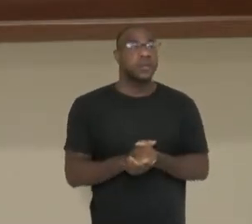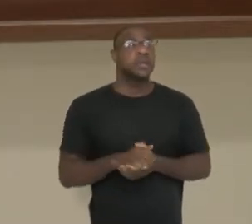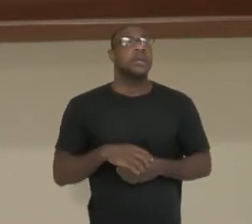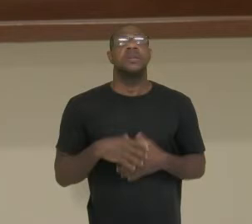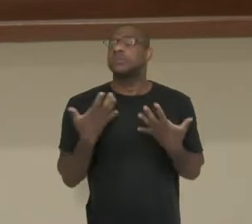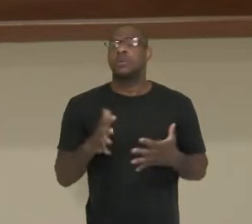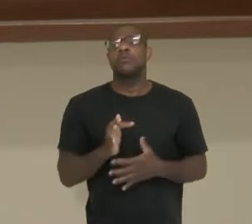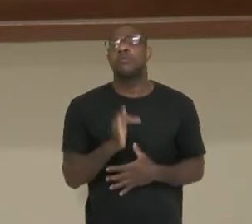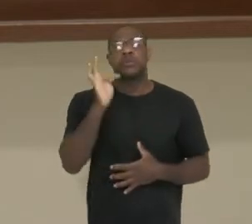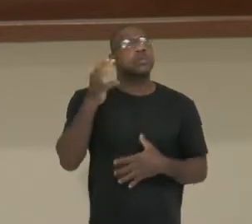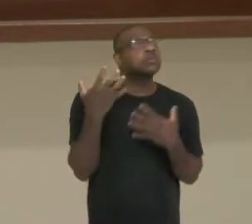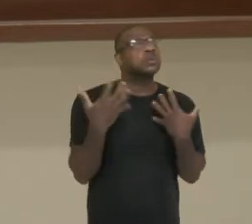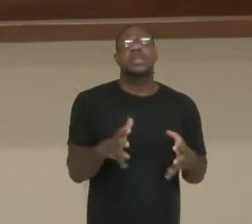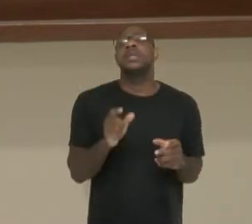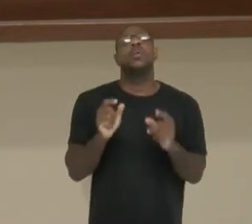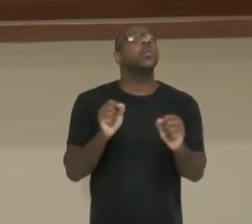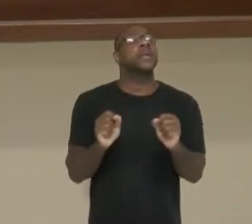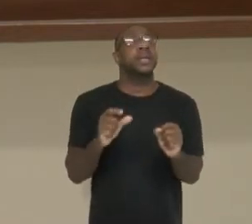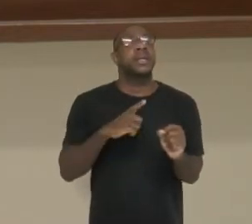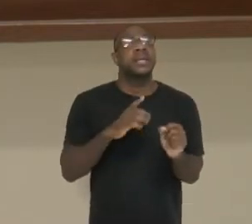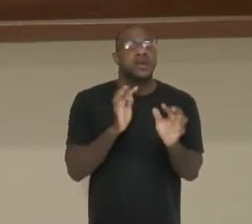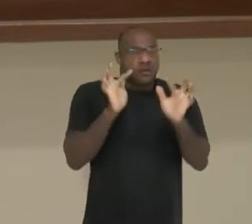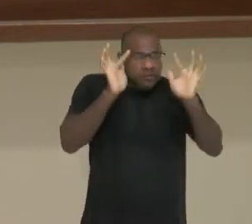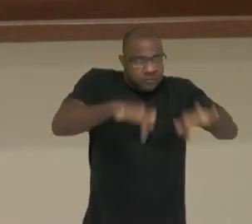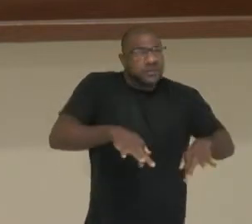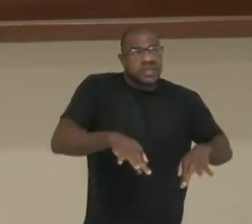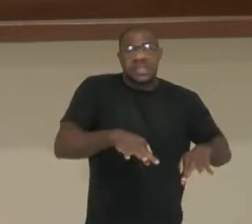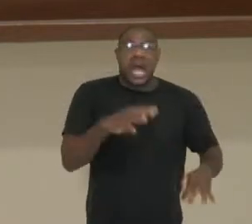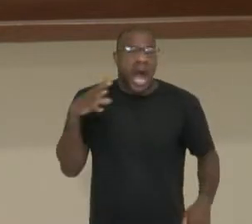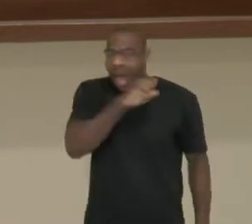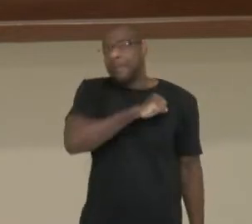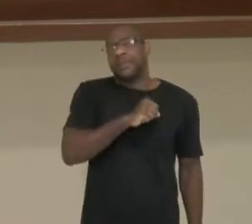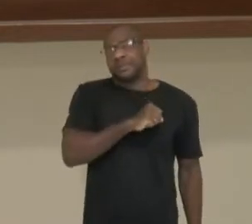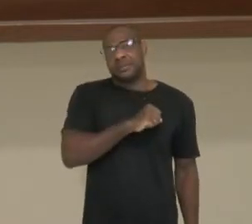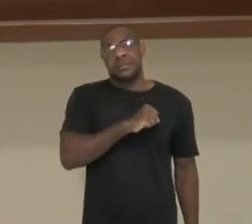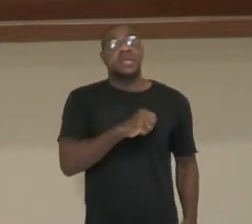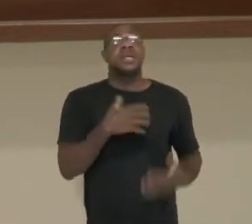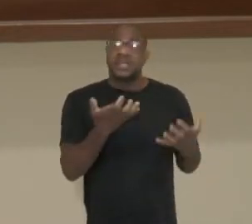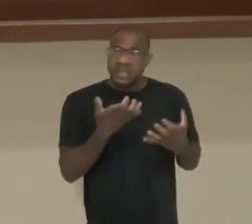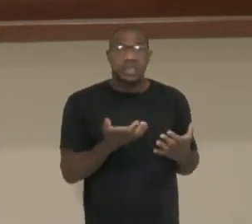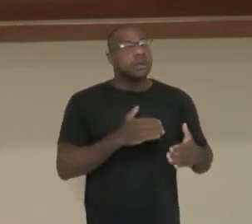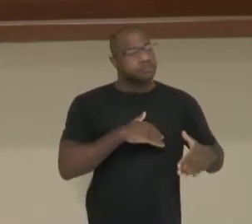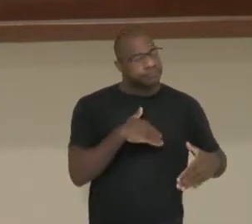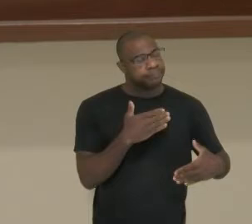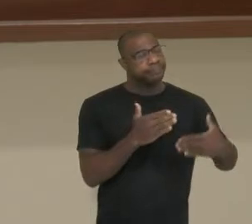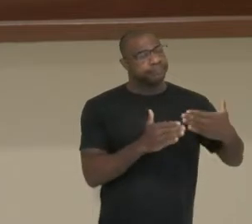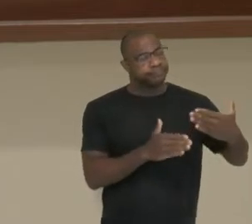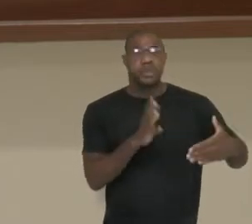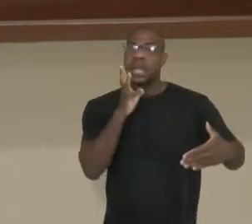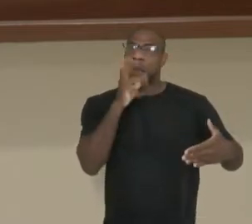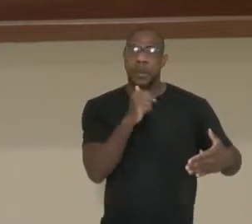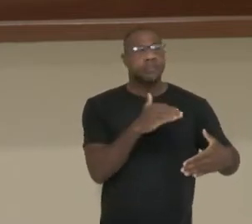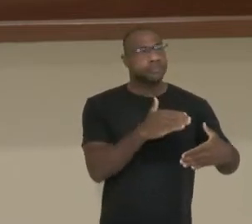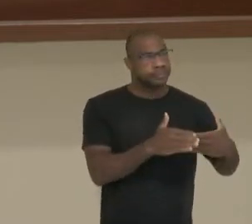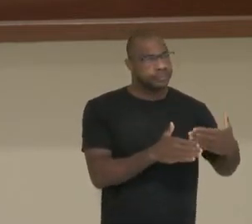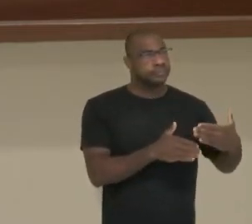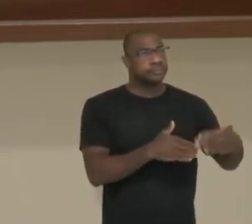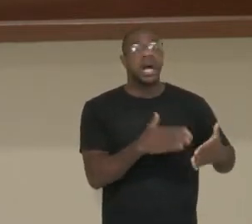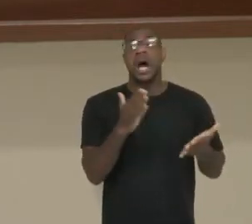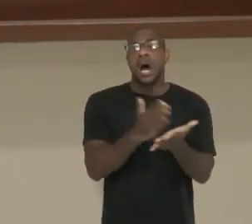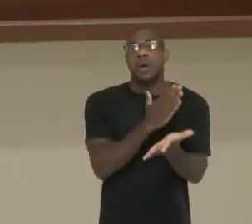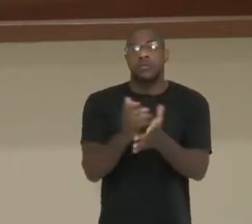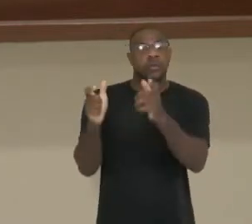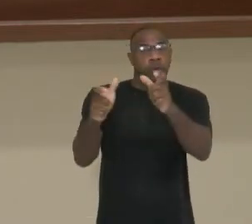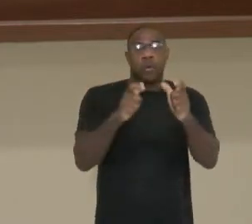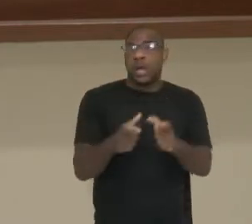econômica e o governo não pretendia por fim imediatamente. Eles queriam um processo lento, então enquanto em alguns locais